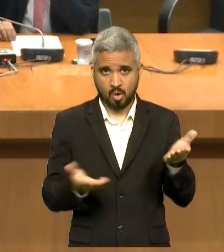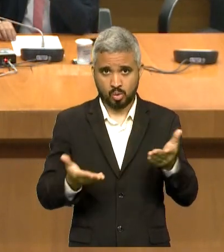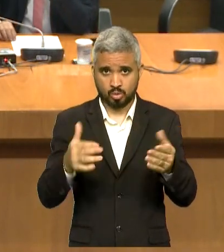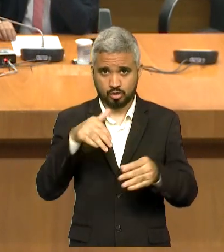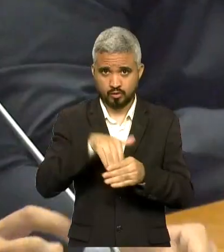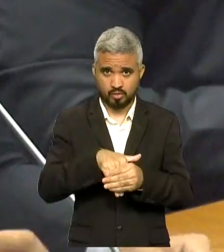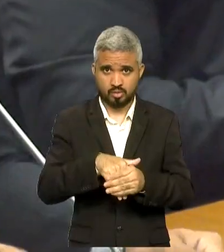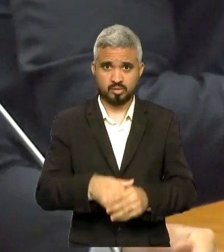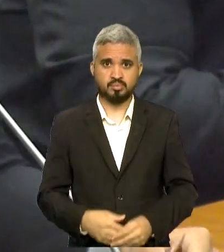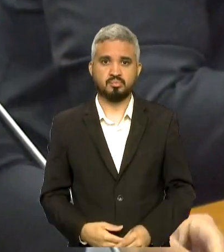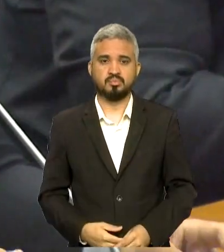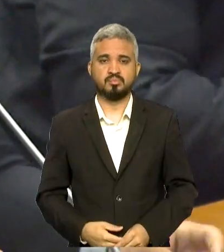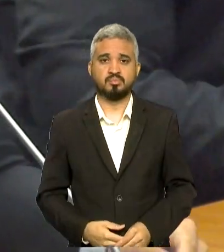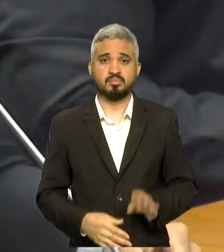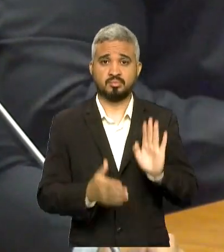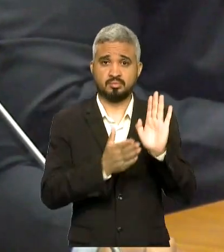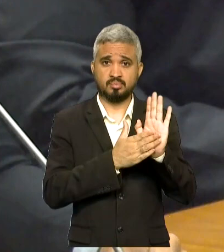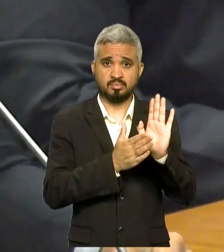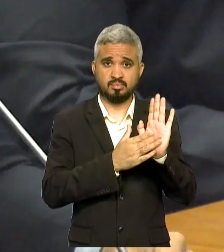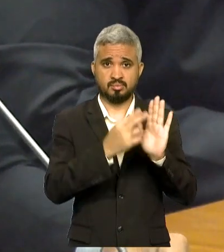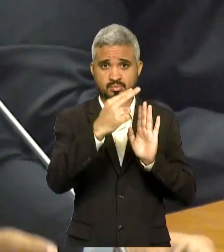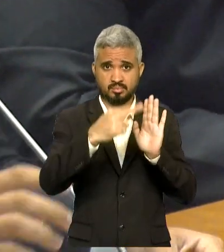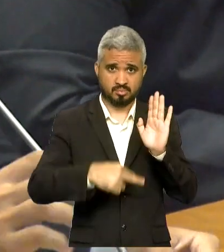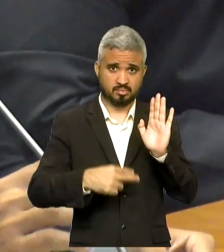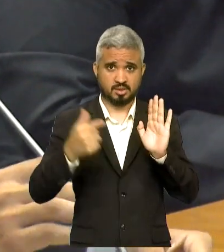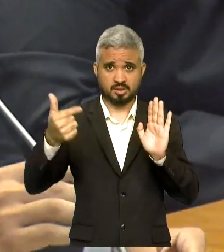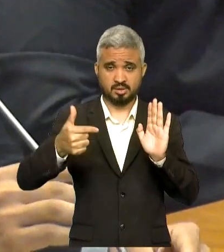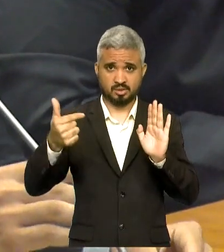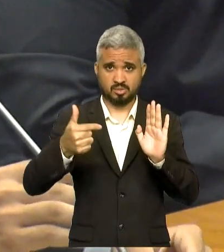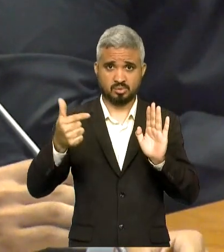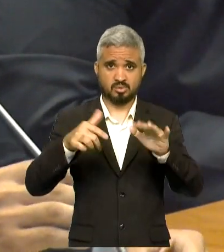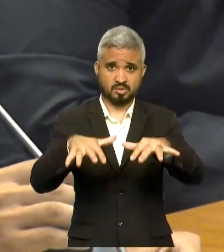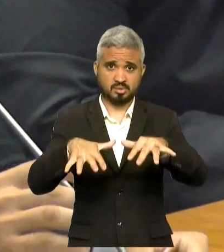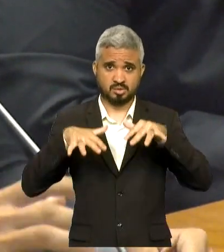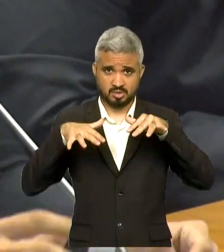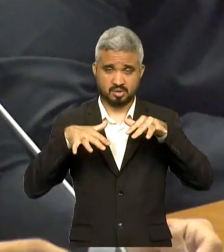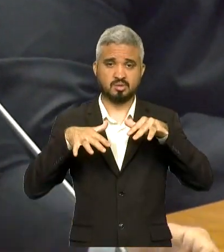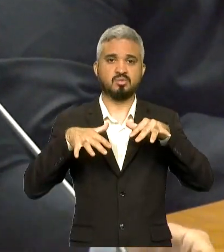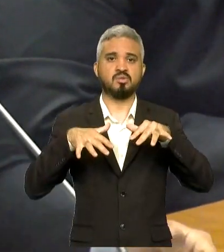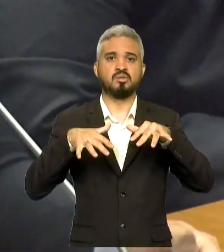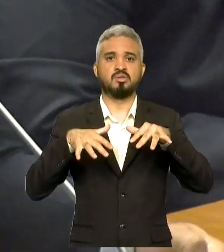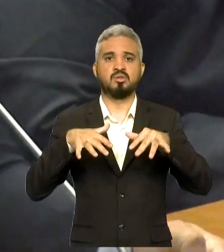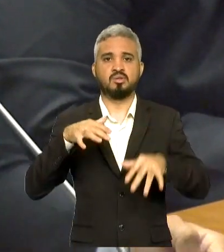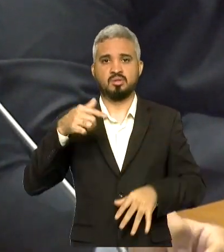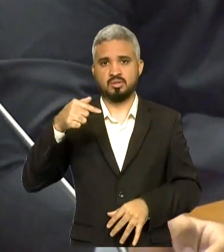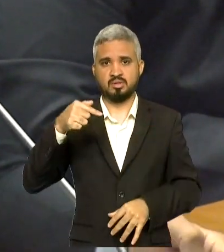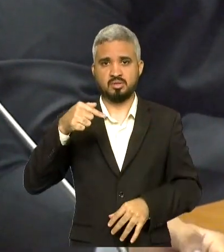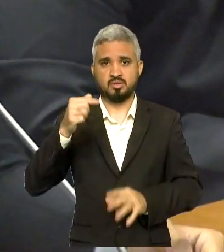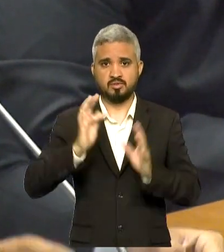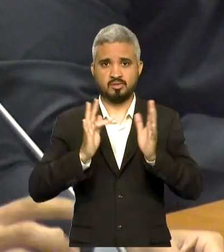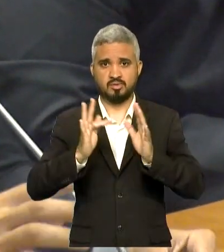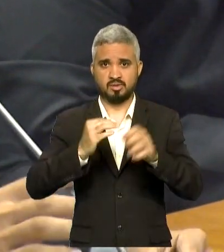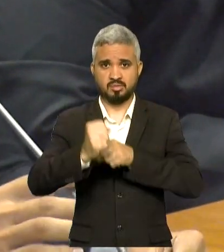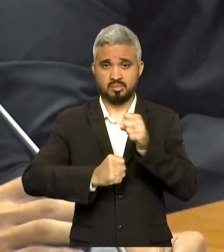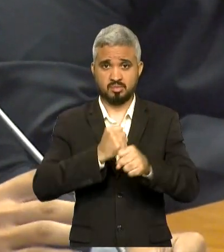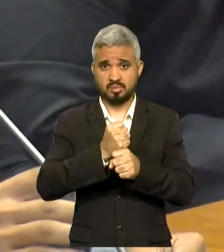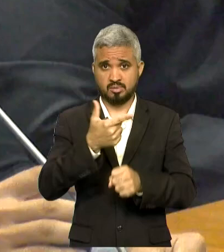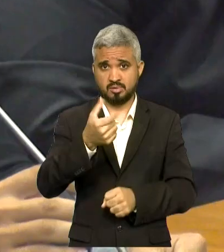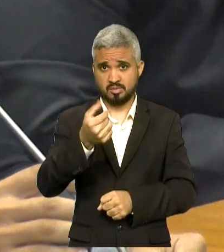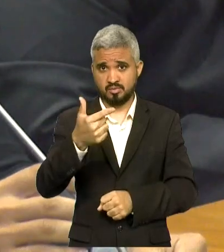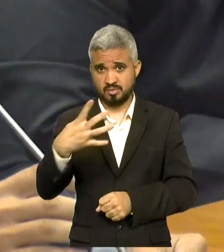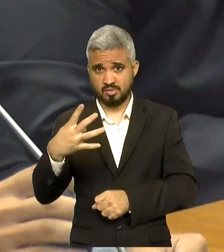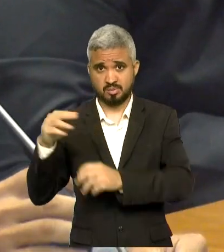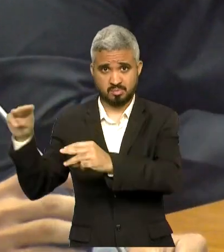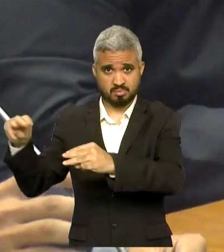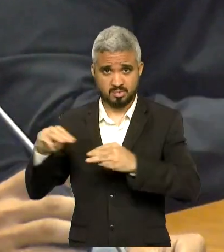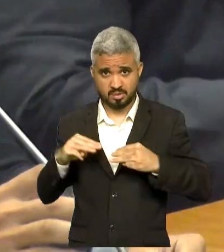Matéria para leitura da segunda sessão ordinária, 7/2/2024, quarta-feira. Mensagem número 10/2024, de autoria